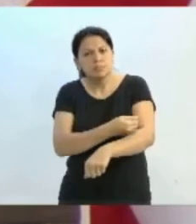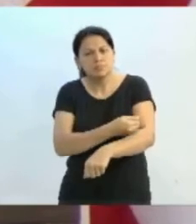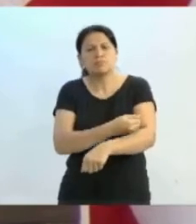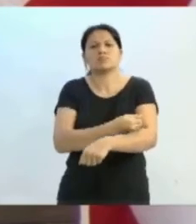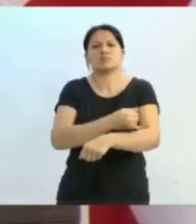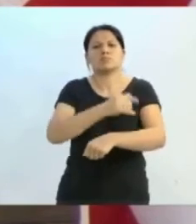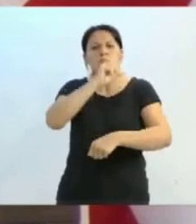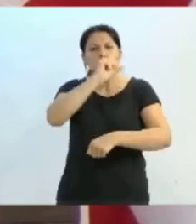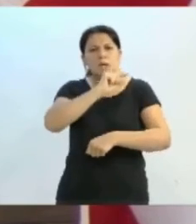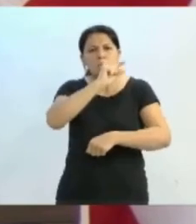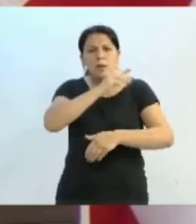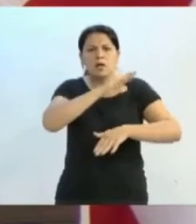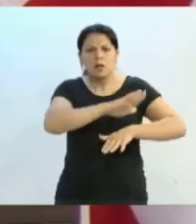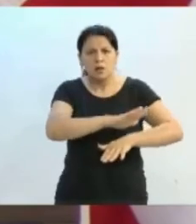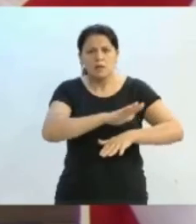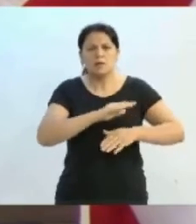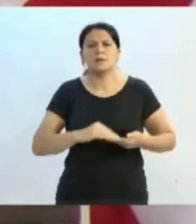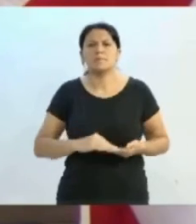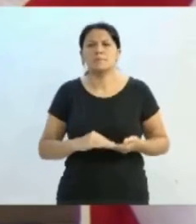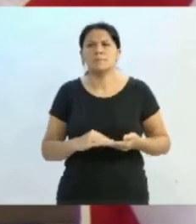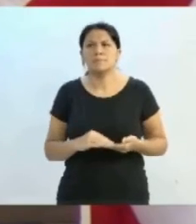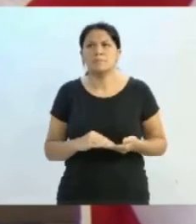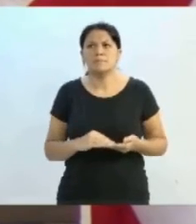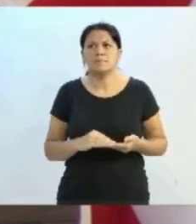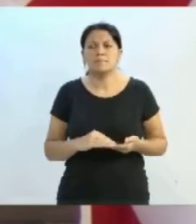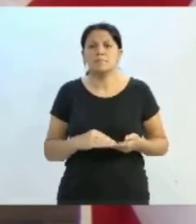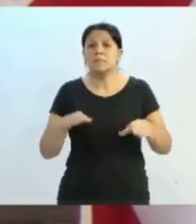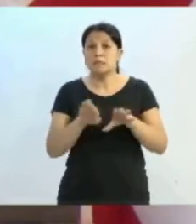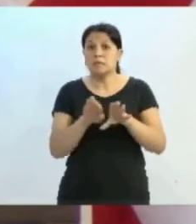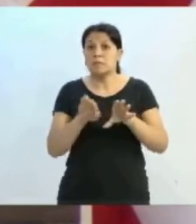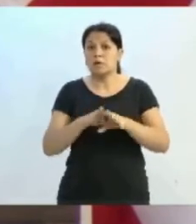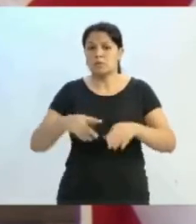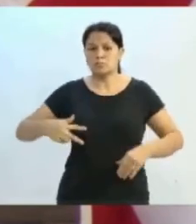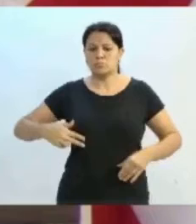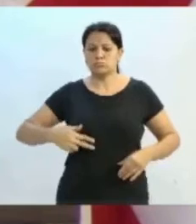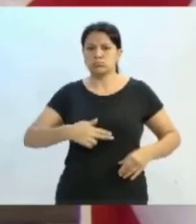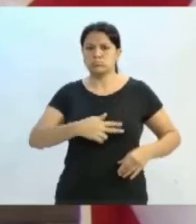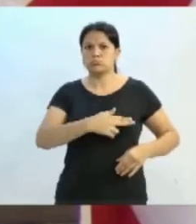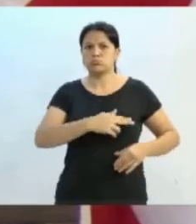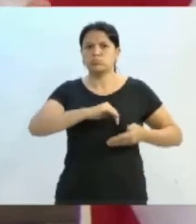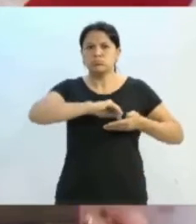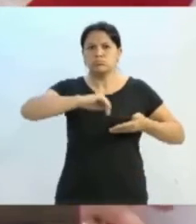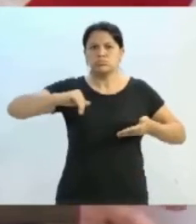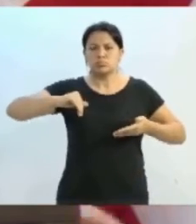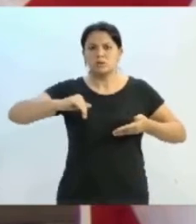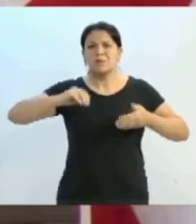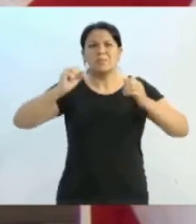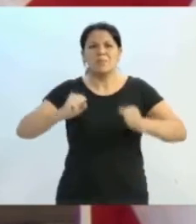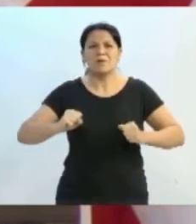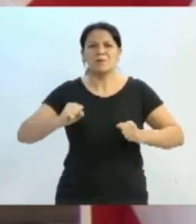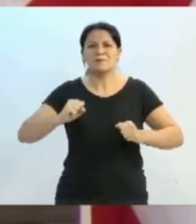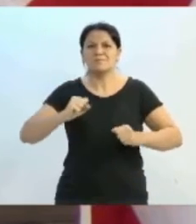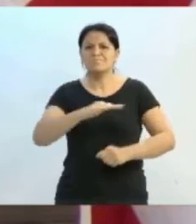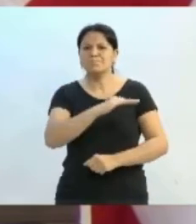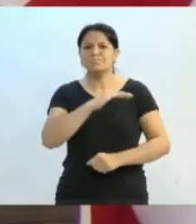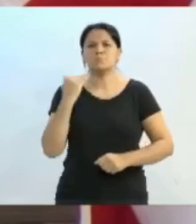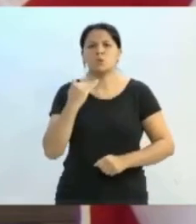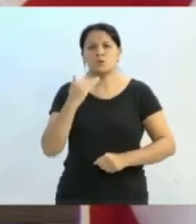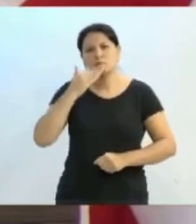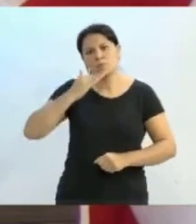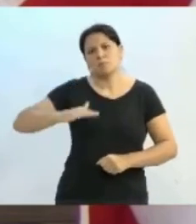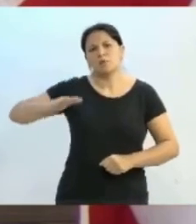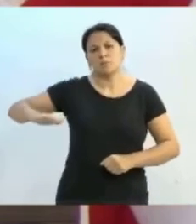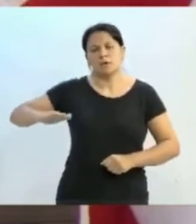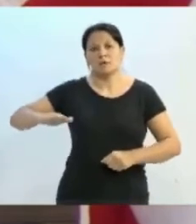quimioterapia intratecal e cirurgias dos tumores pode ser Fatal para essas crianças o